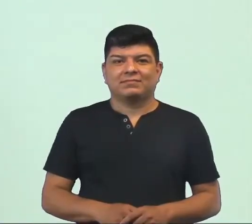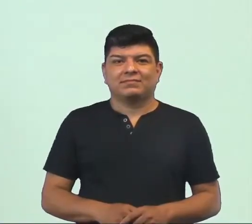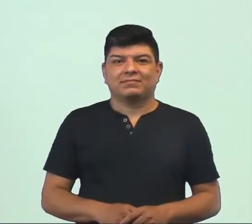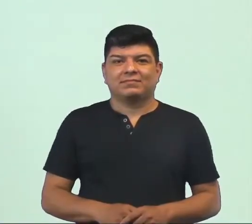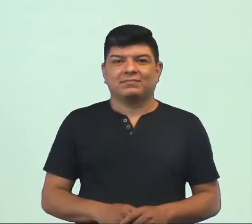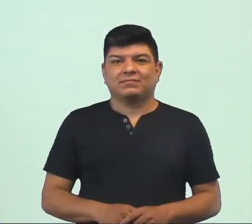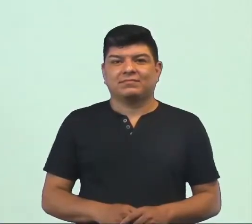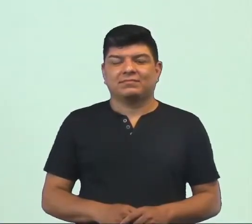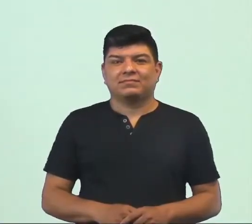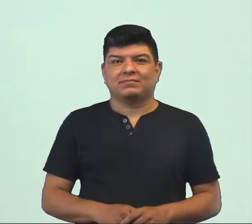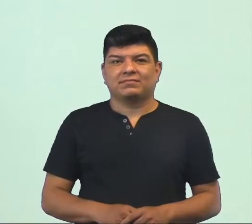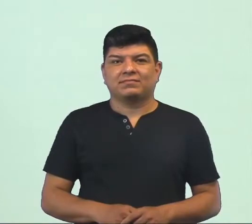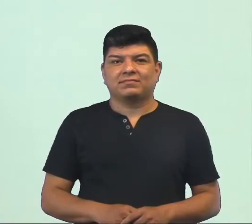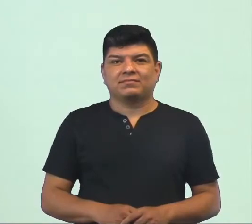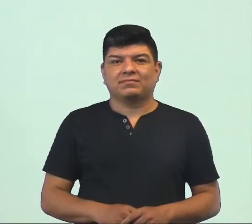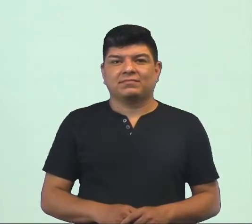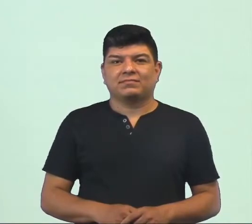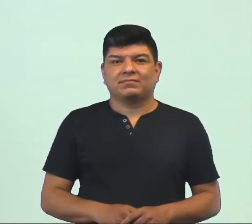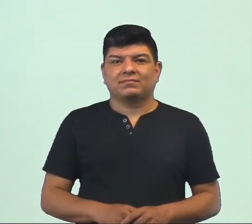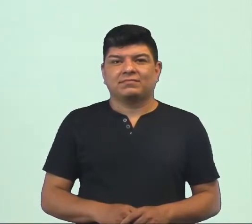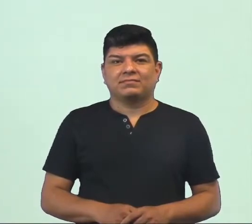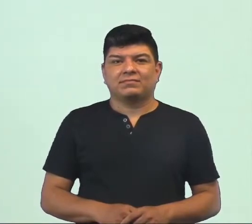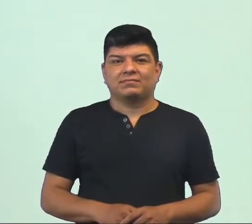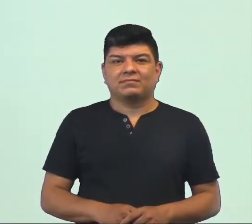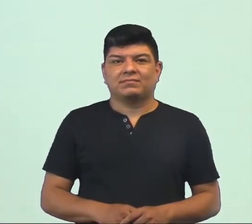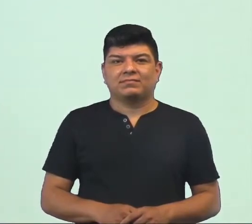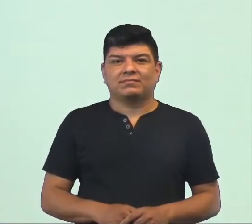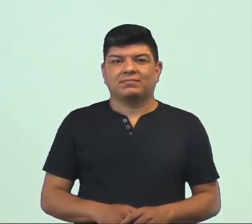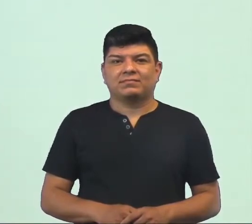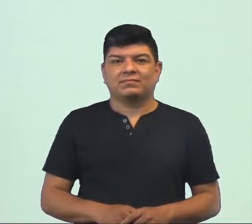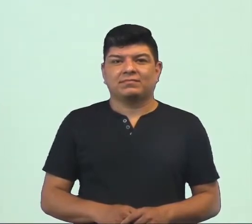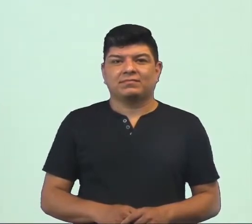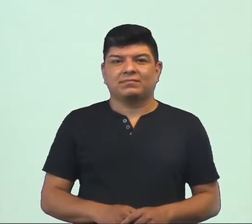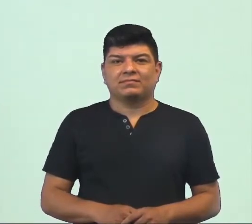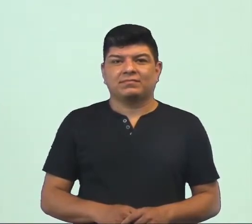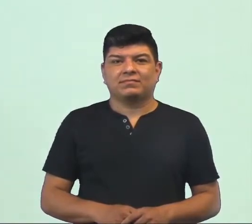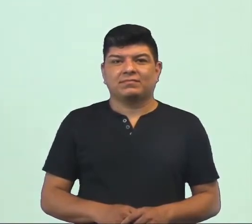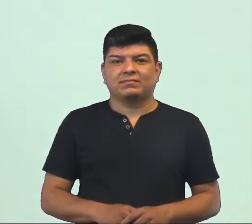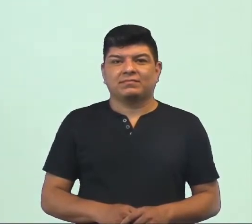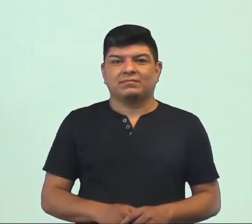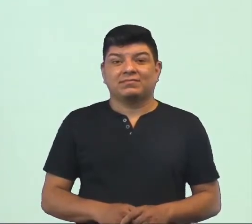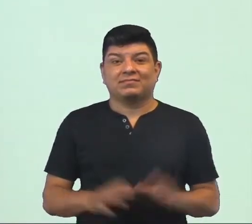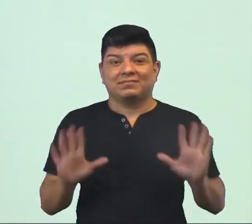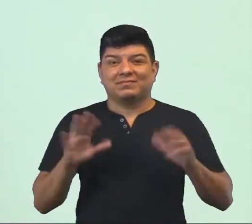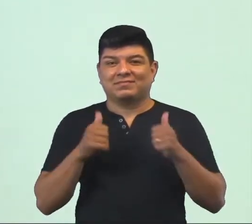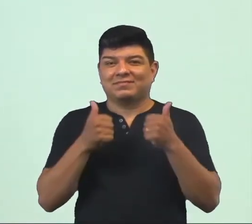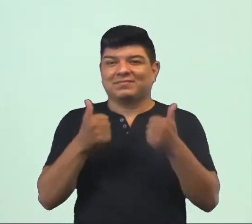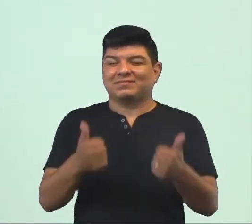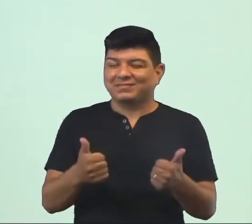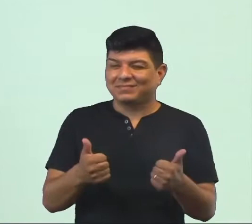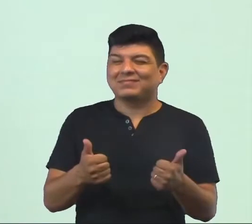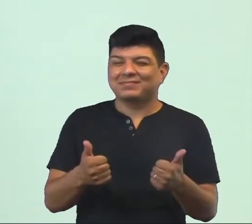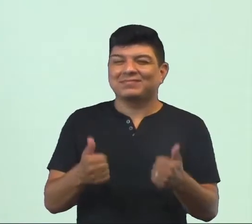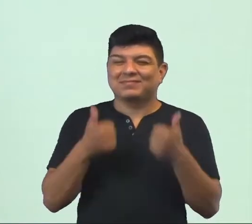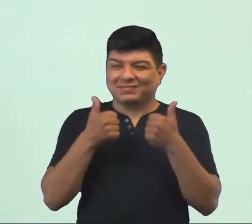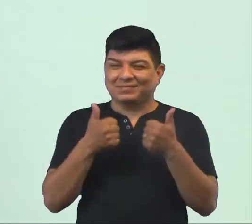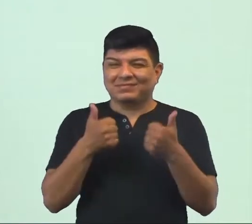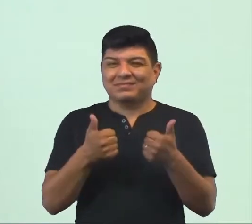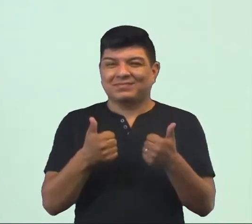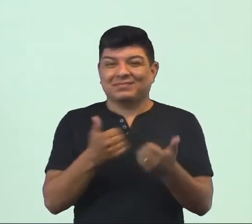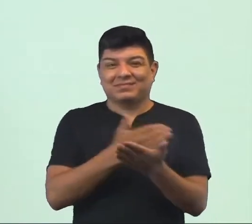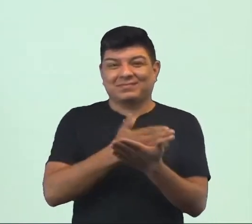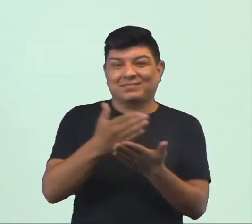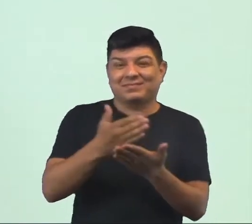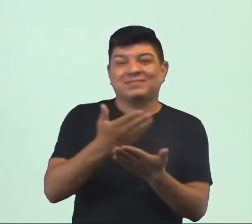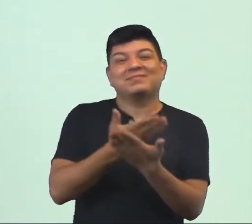Hola, niños y niñas, sejam bem-vindos a mais uma classe de espanhol. Que tal, tudo bem? Olá, galerinha, tudo joinha aí, beleza? Estamos